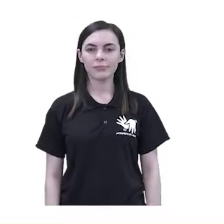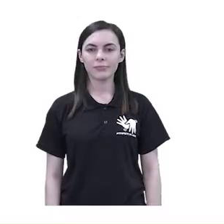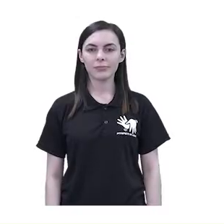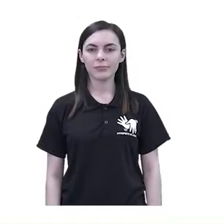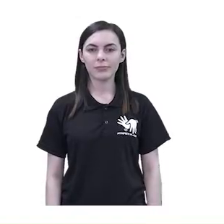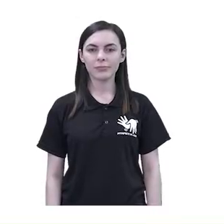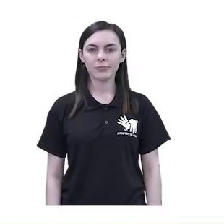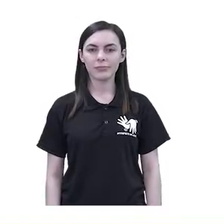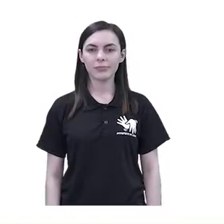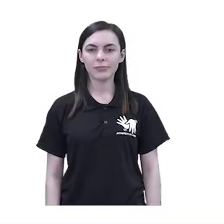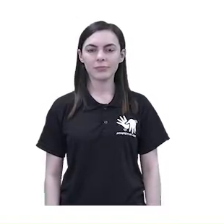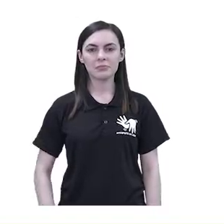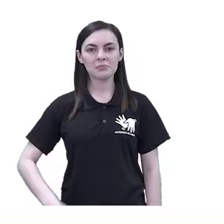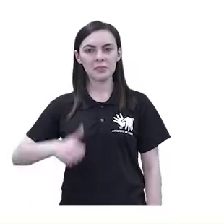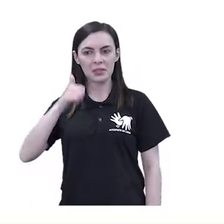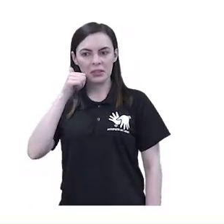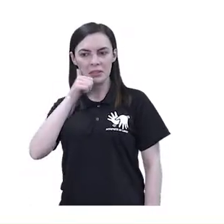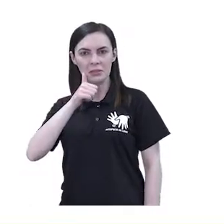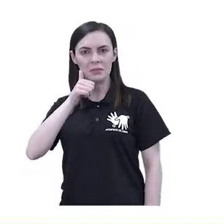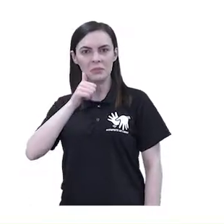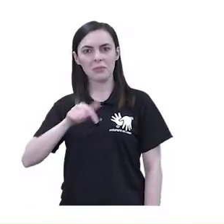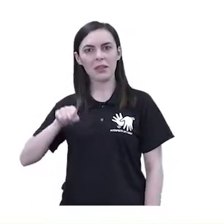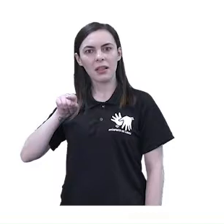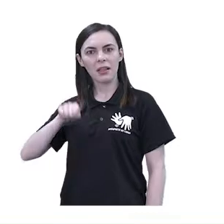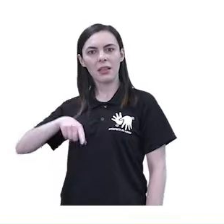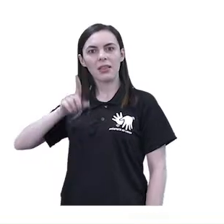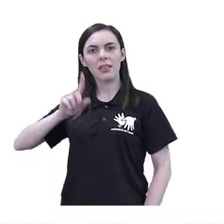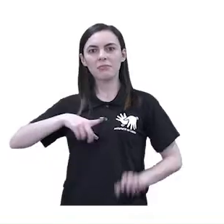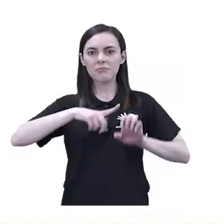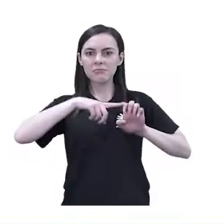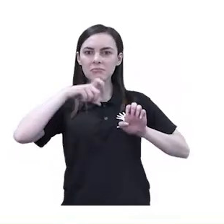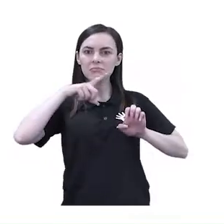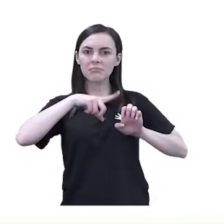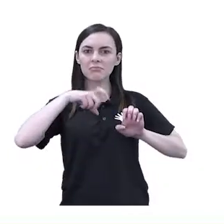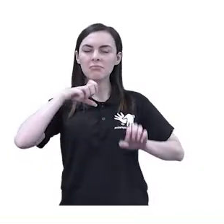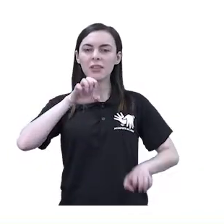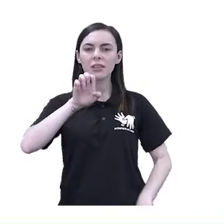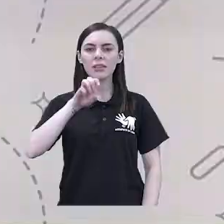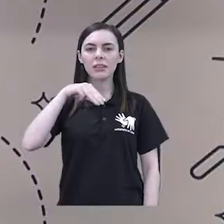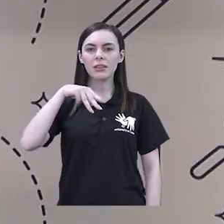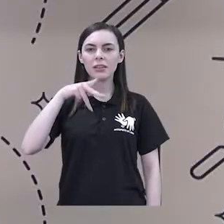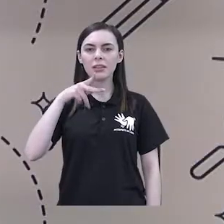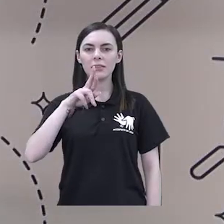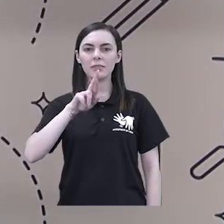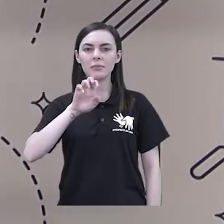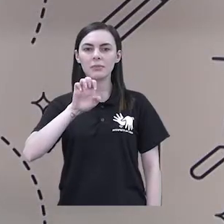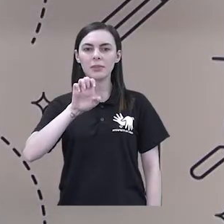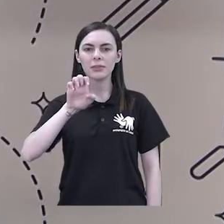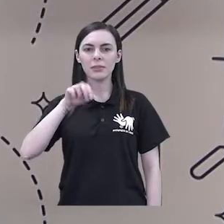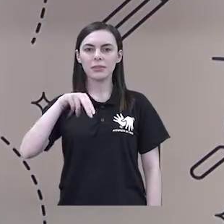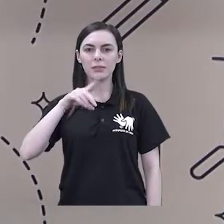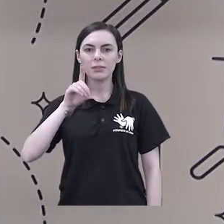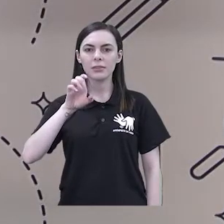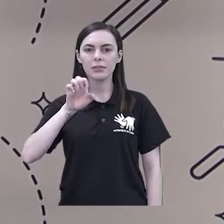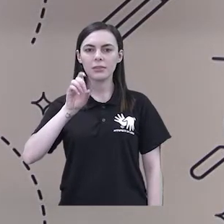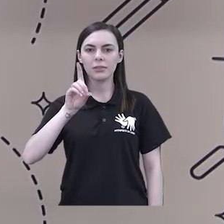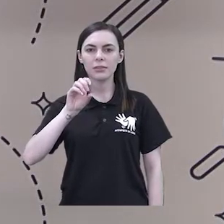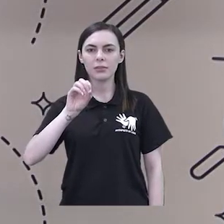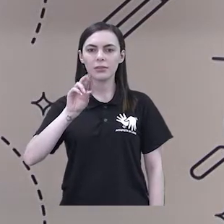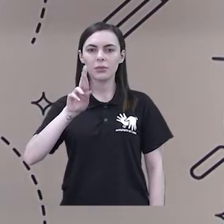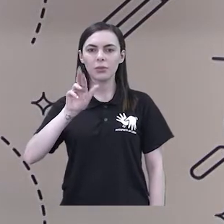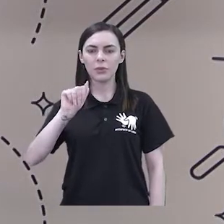Ela é uma empreendedora. O que que é uma pessoa empreendedora? É alguém